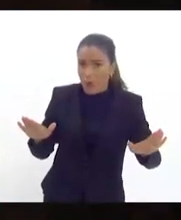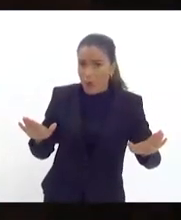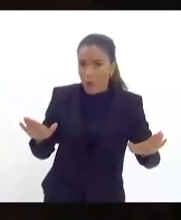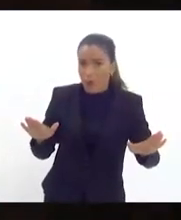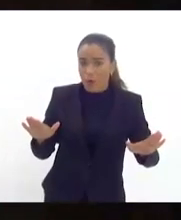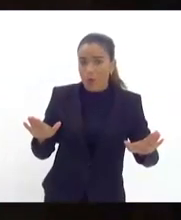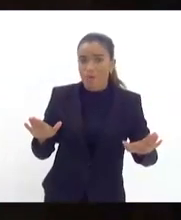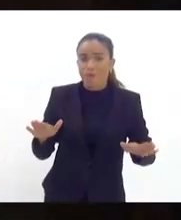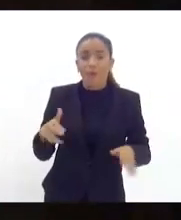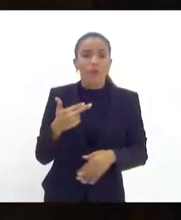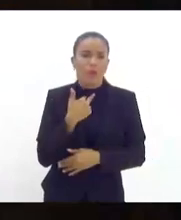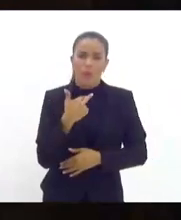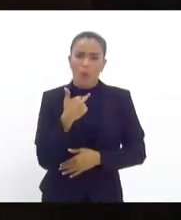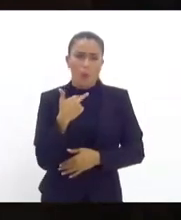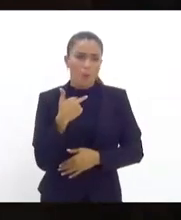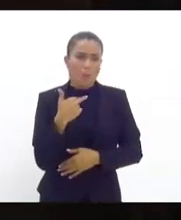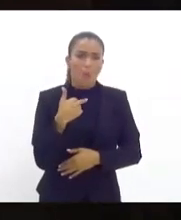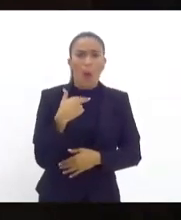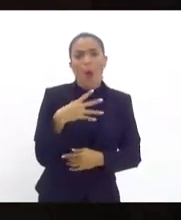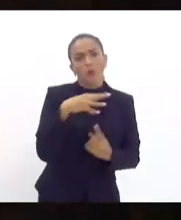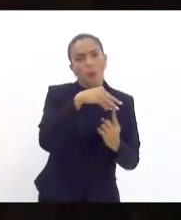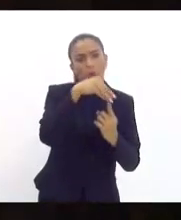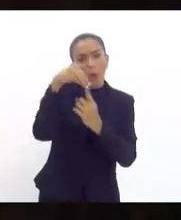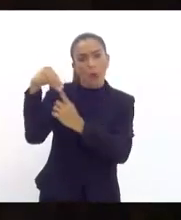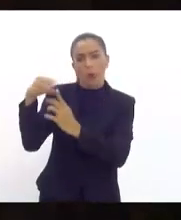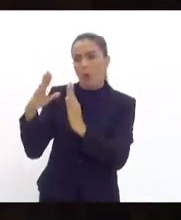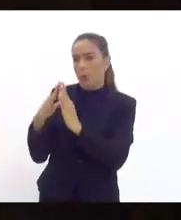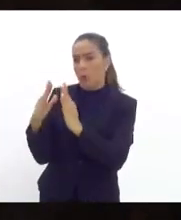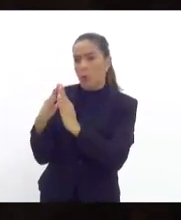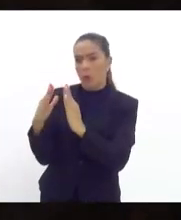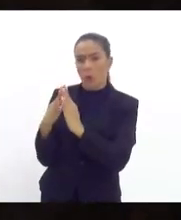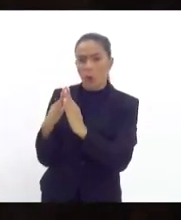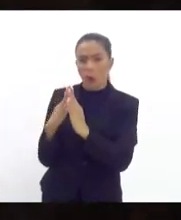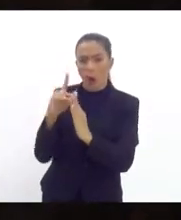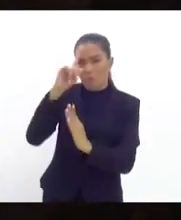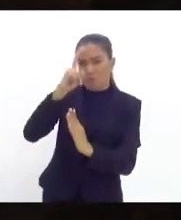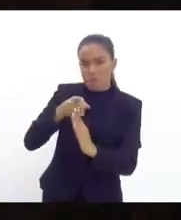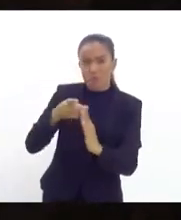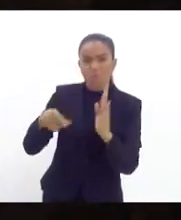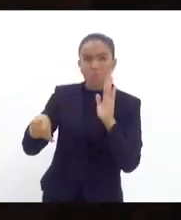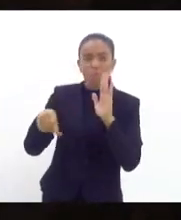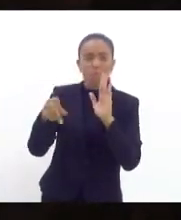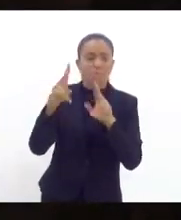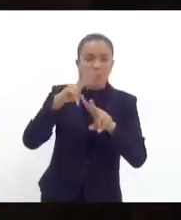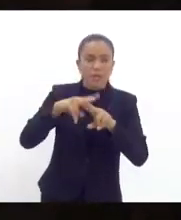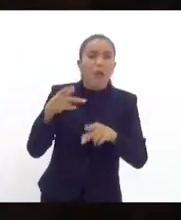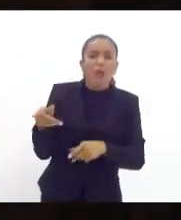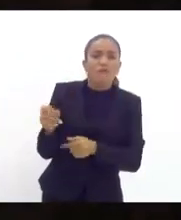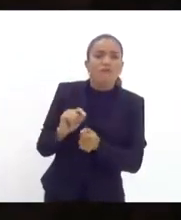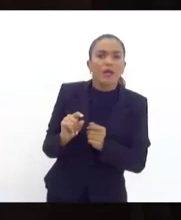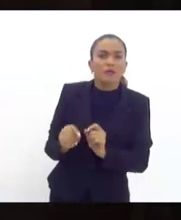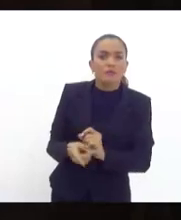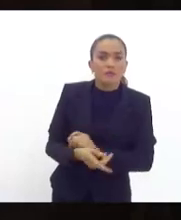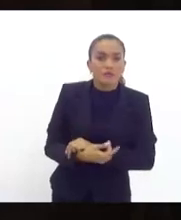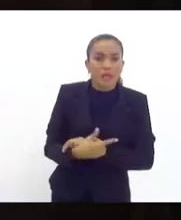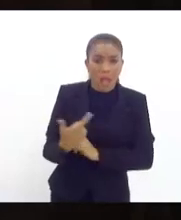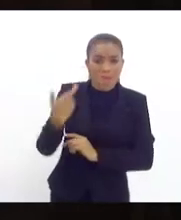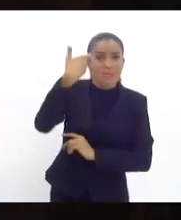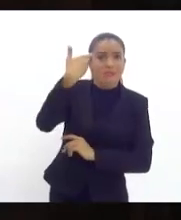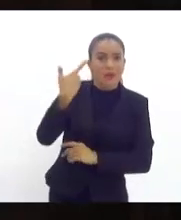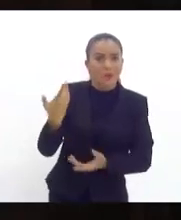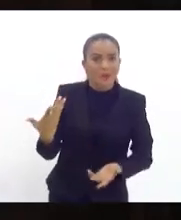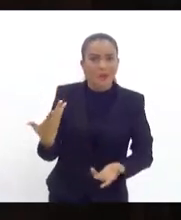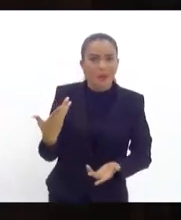aí não pode levar um morador de rua com efetivamente beleza Tá mas o que que ele faz me assalta